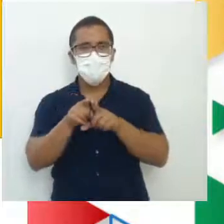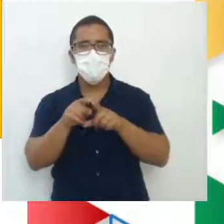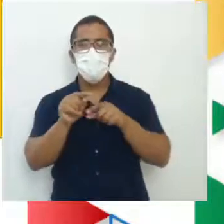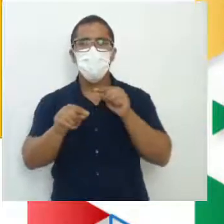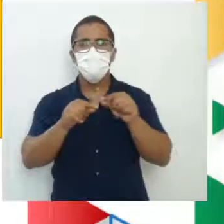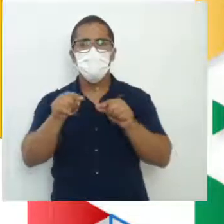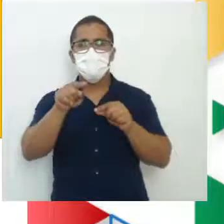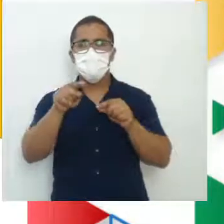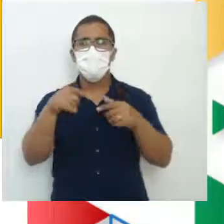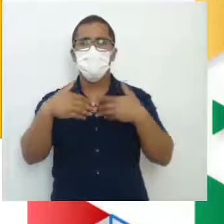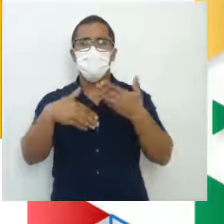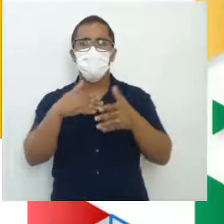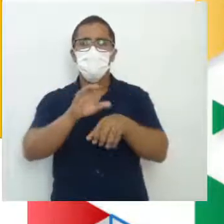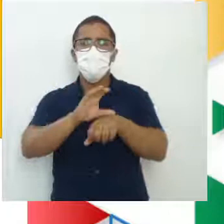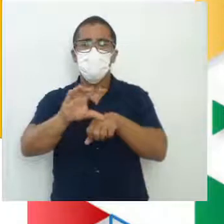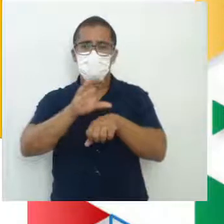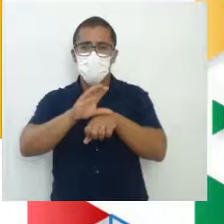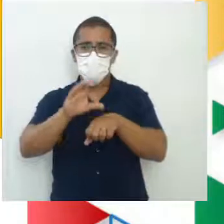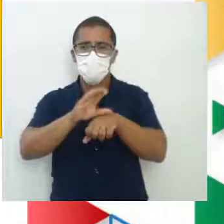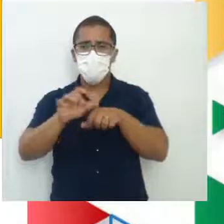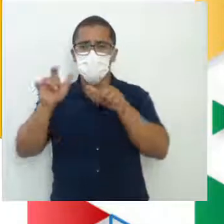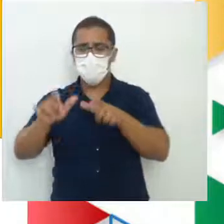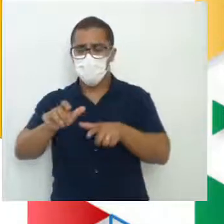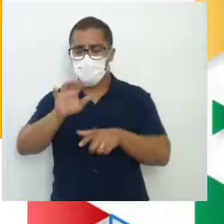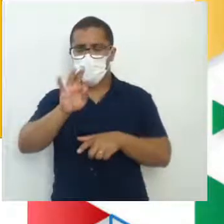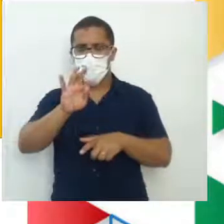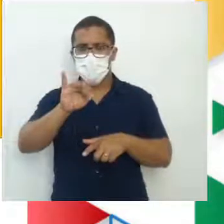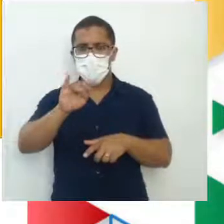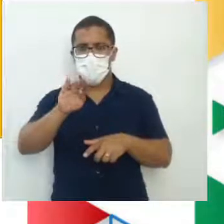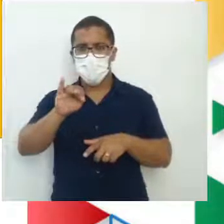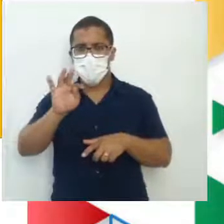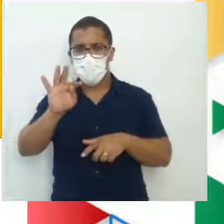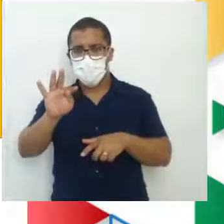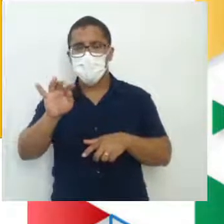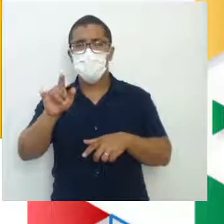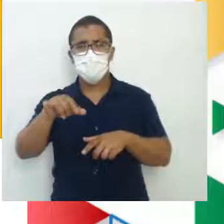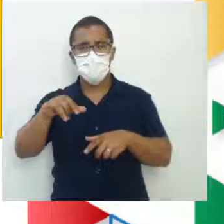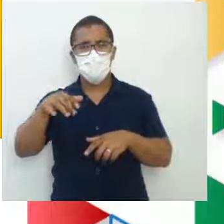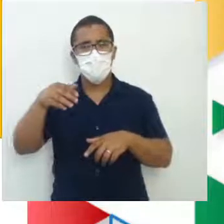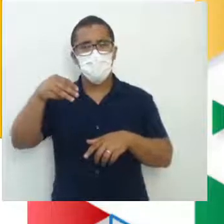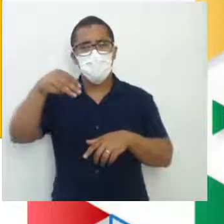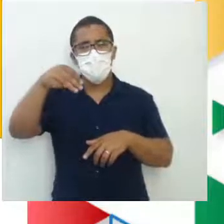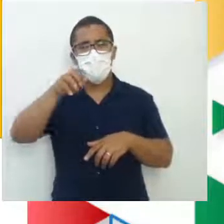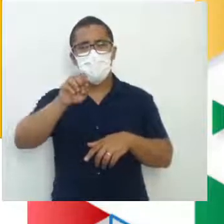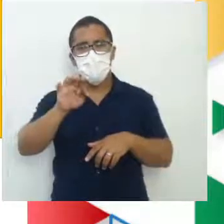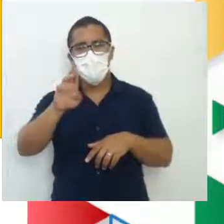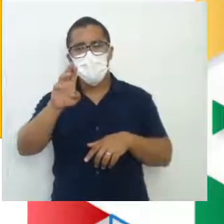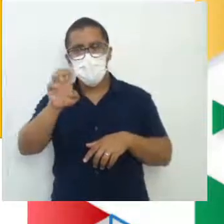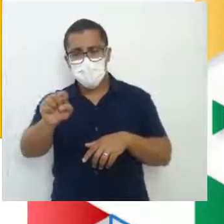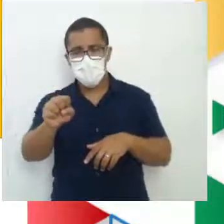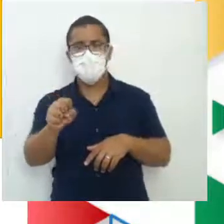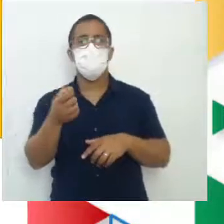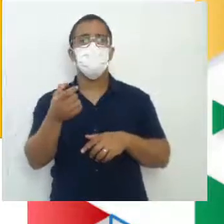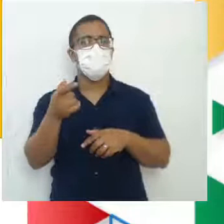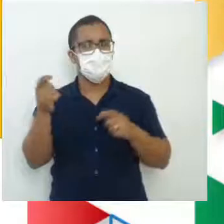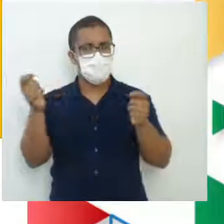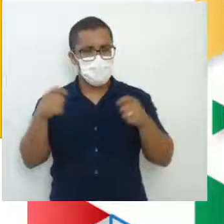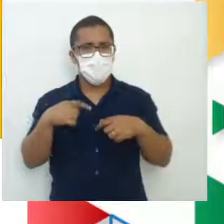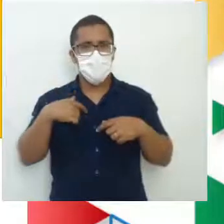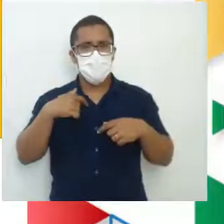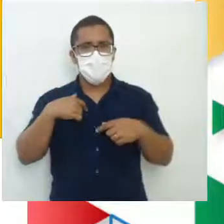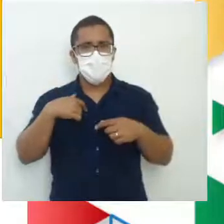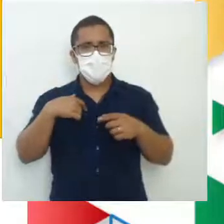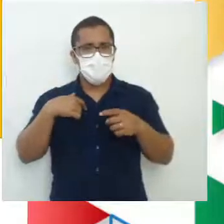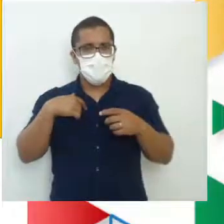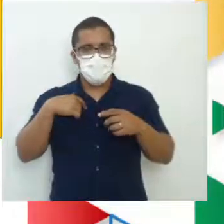permitiu que fizesse um curso no Tibete, certo, com os mestres, sem que o corpo físico se deslocasse do